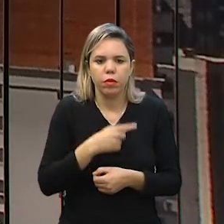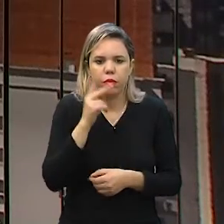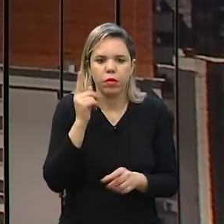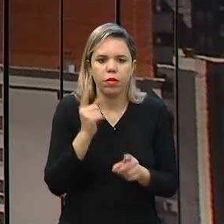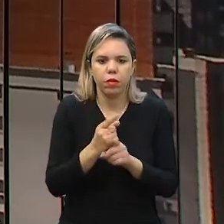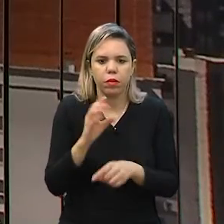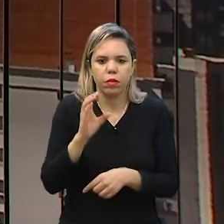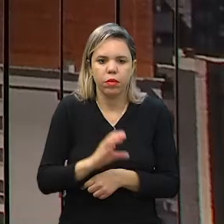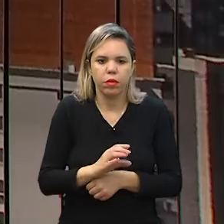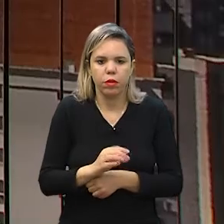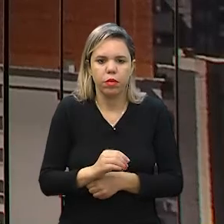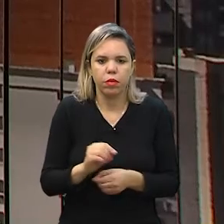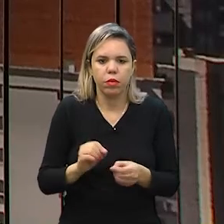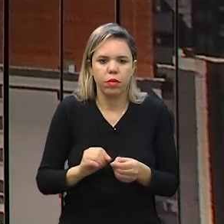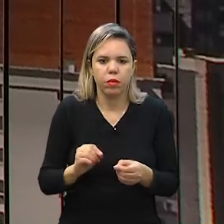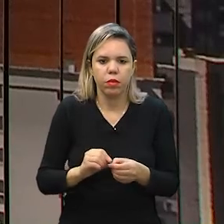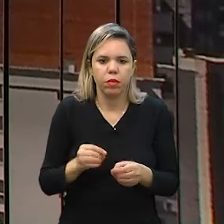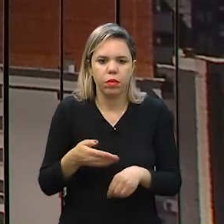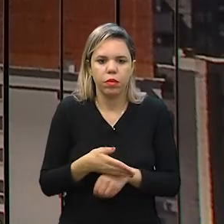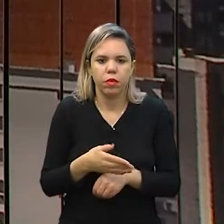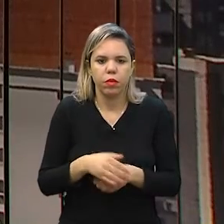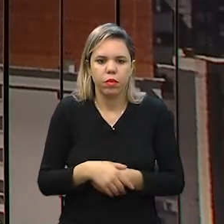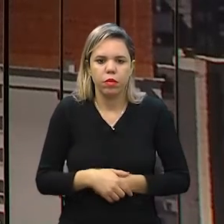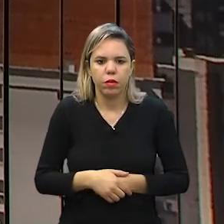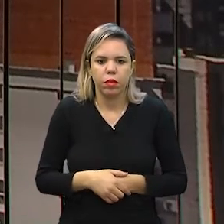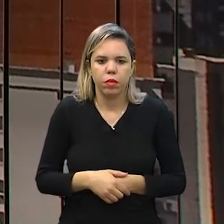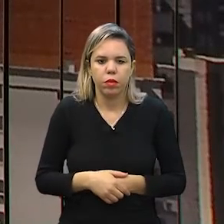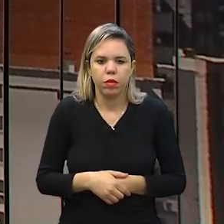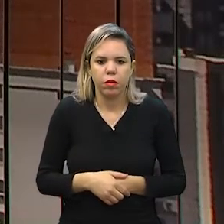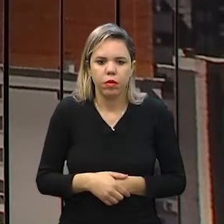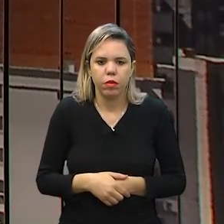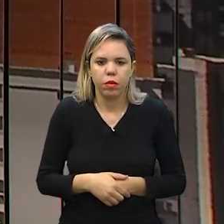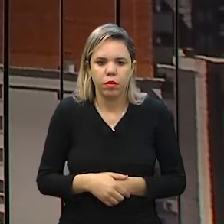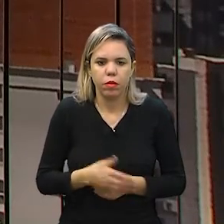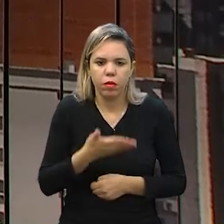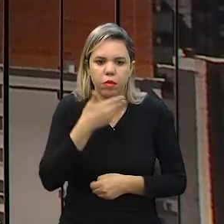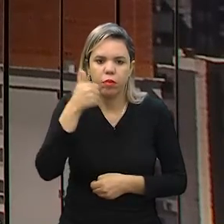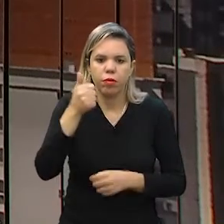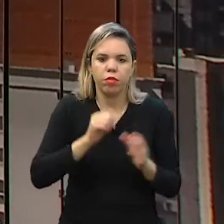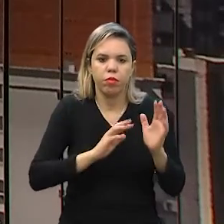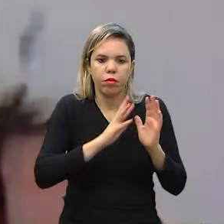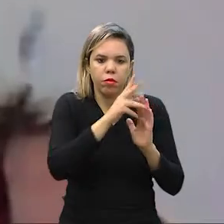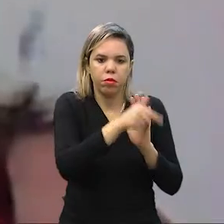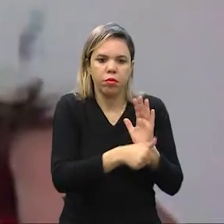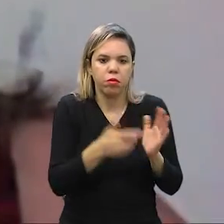enquanto cidadão, fazer a nossa parte para melhorar o meio ambiente?